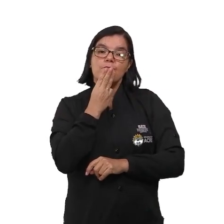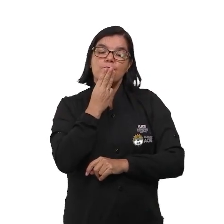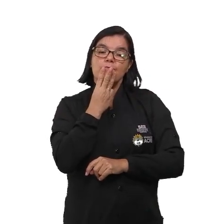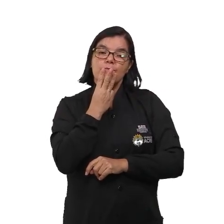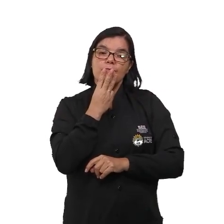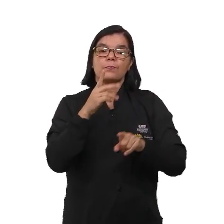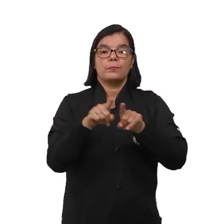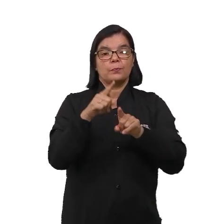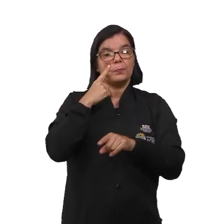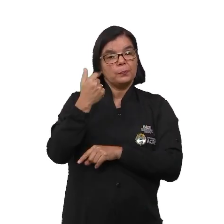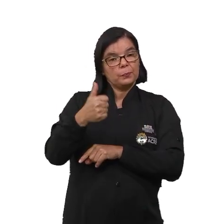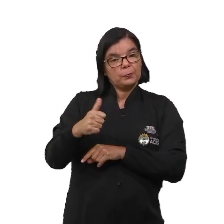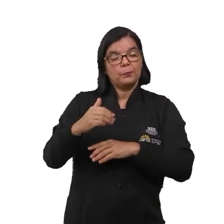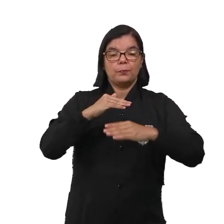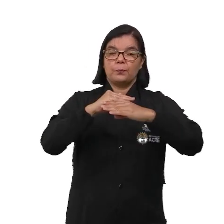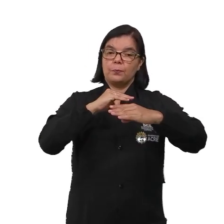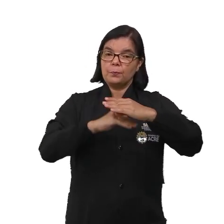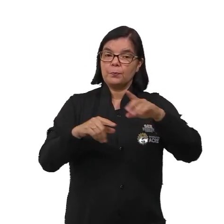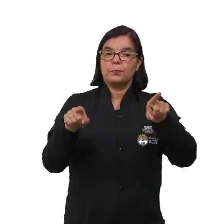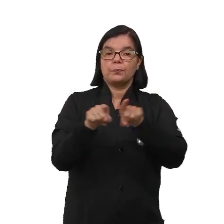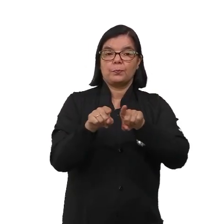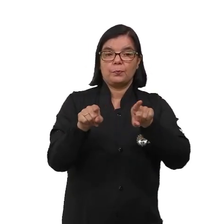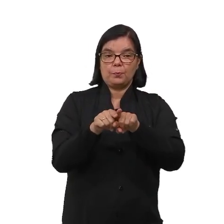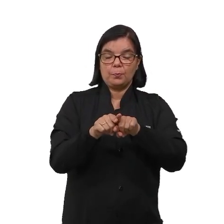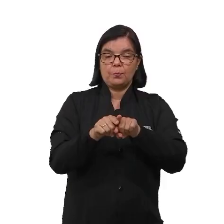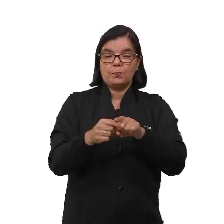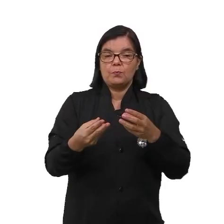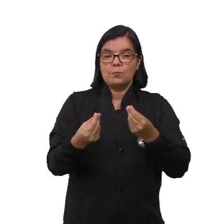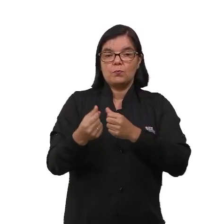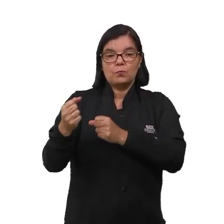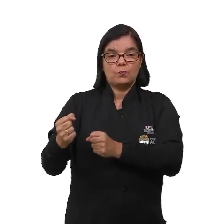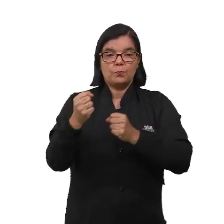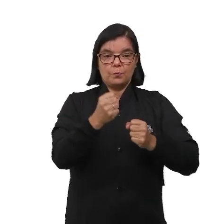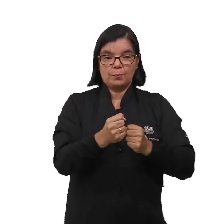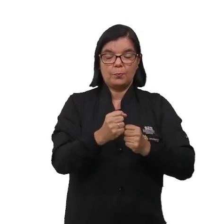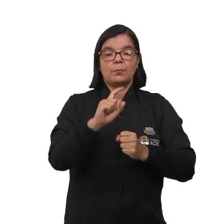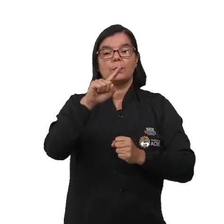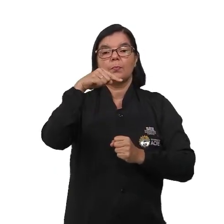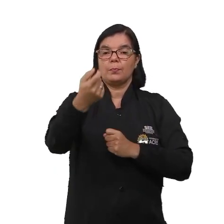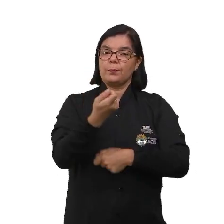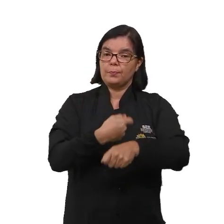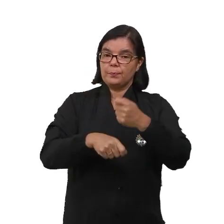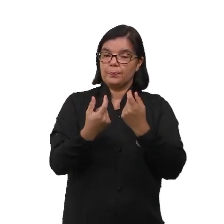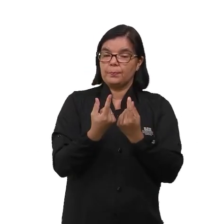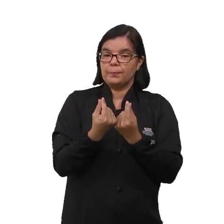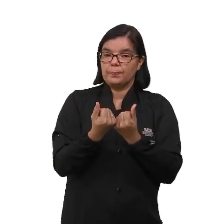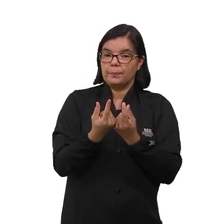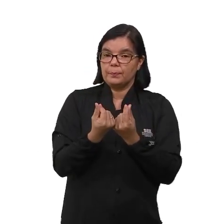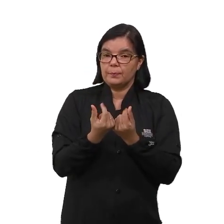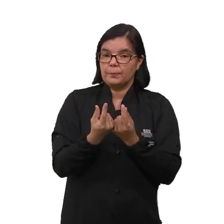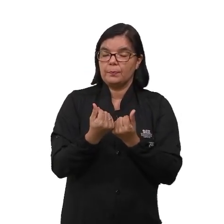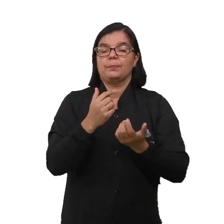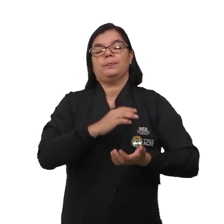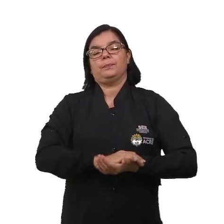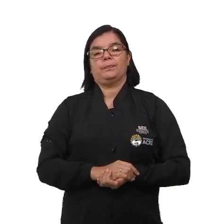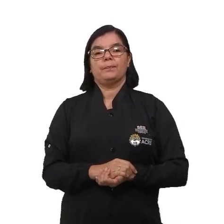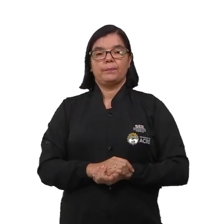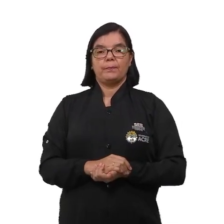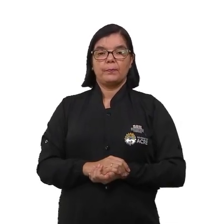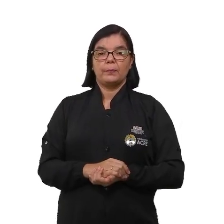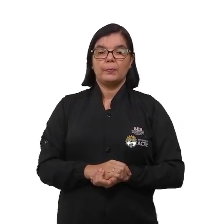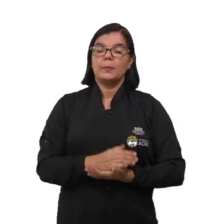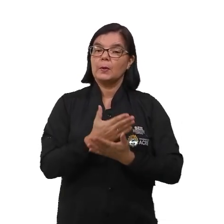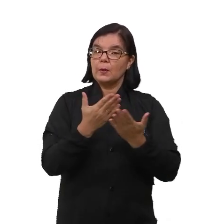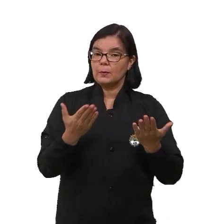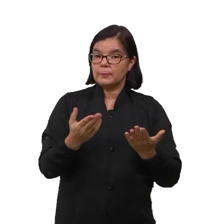Weber, que analisa a desigualdade também pelo prestígio e poder além da economia. E